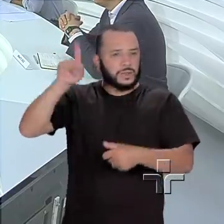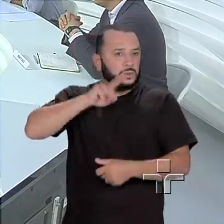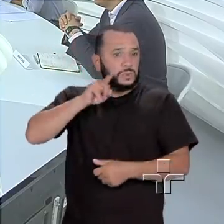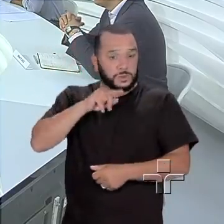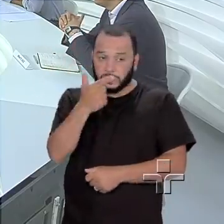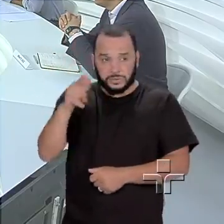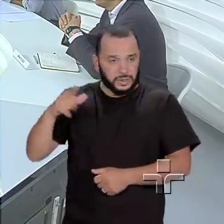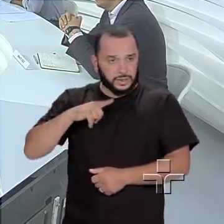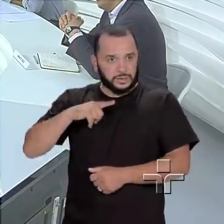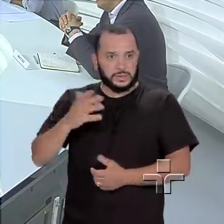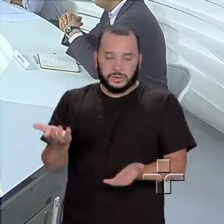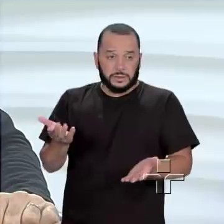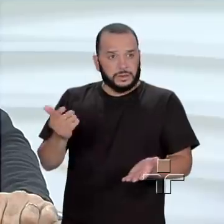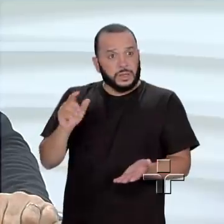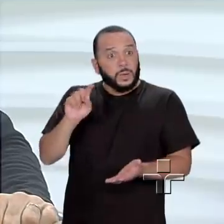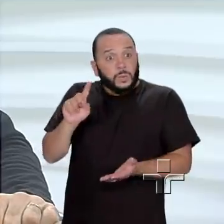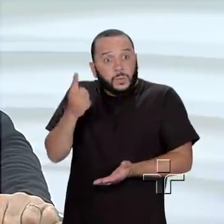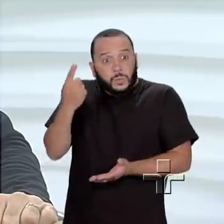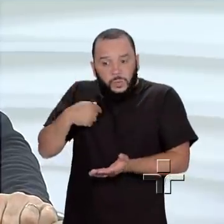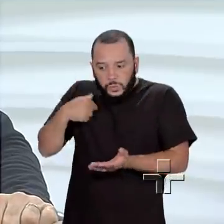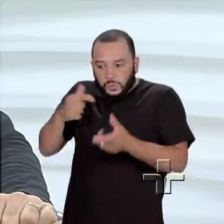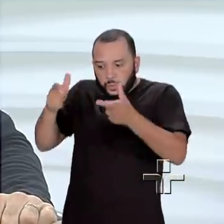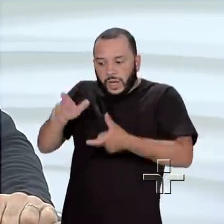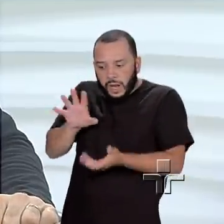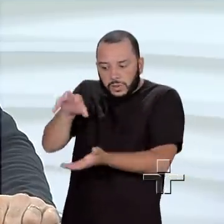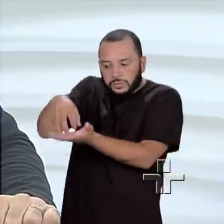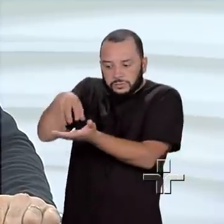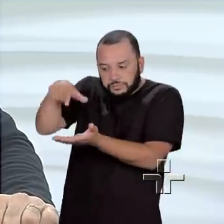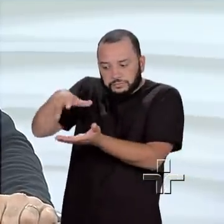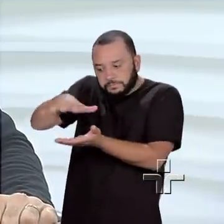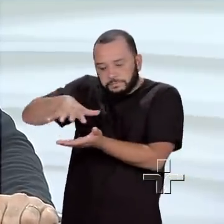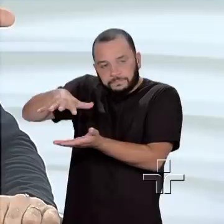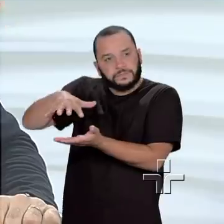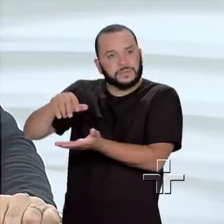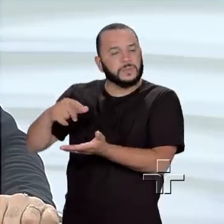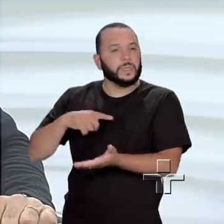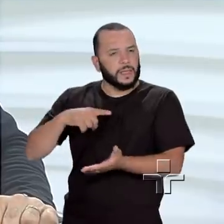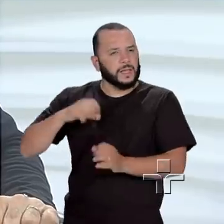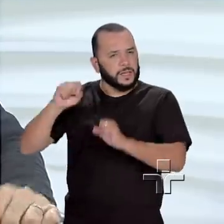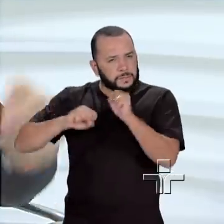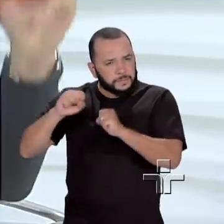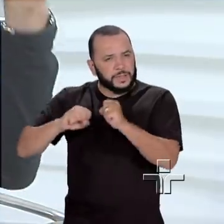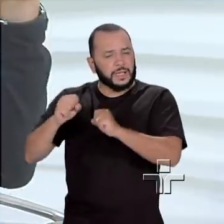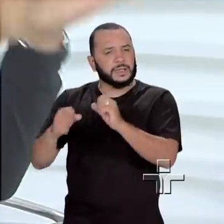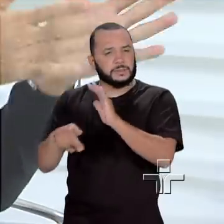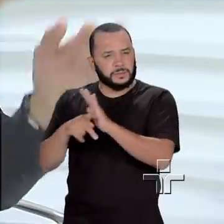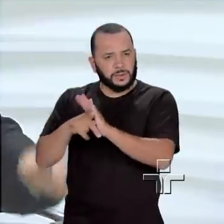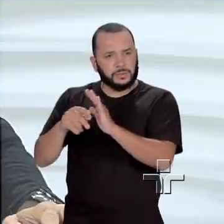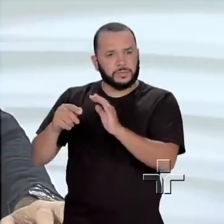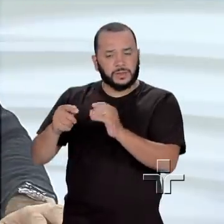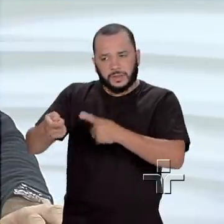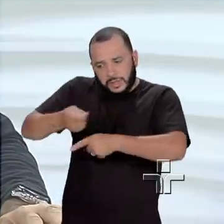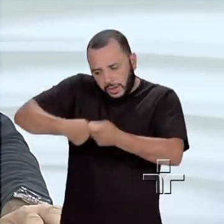exemplo, em Massachusetts, ao redor do MIT e Harvard. Essas empresas de business to consumer, de